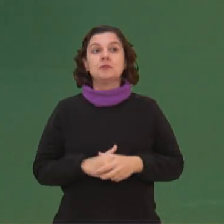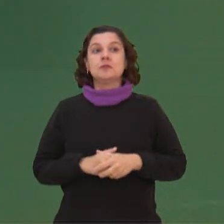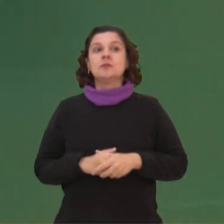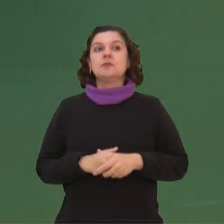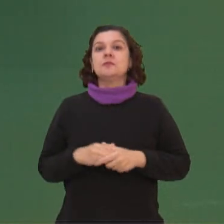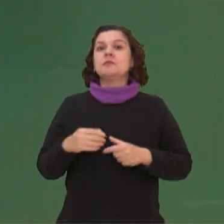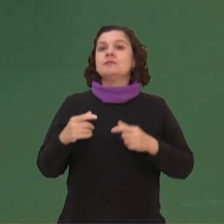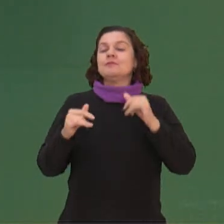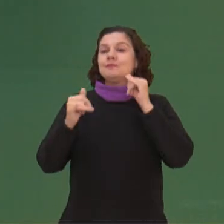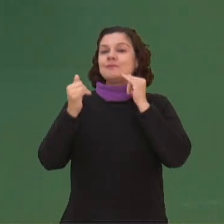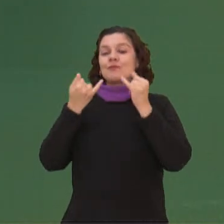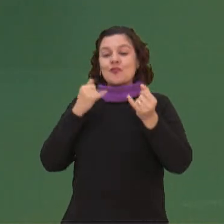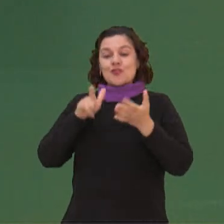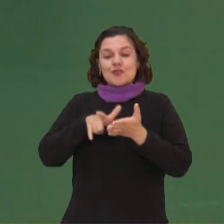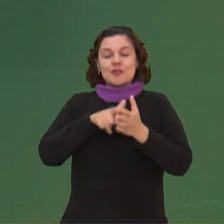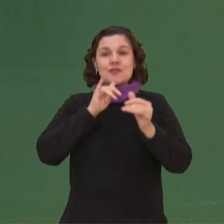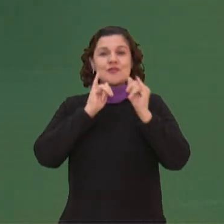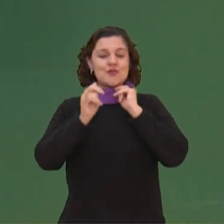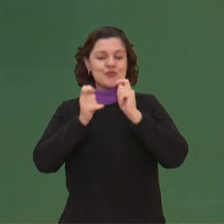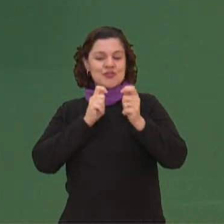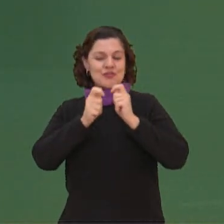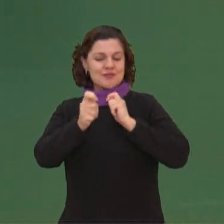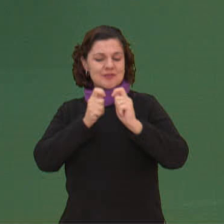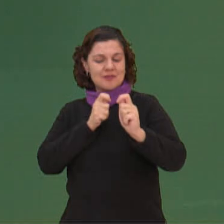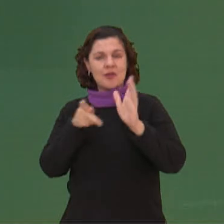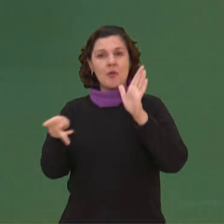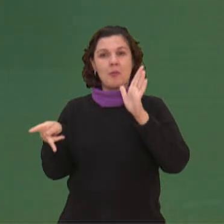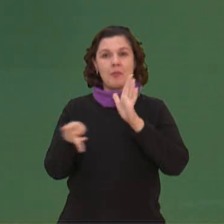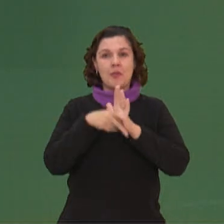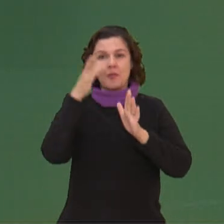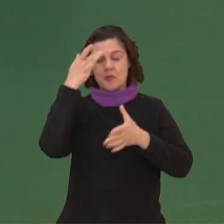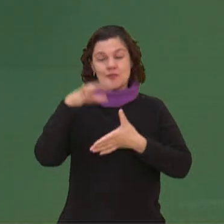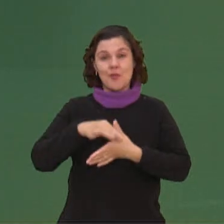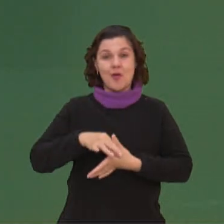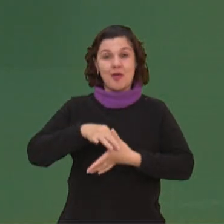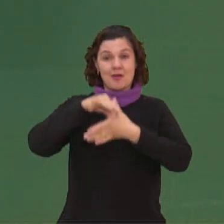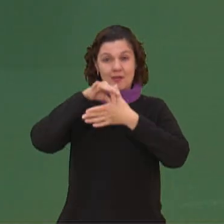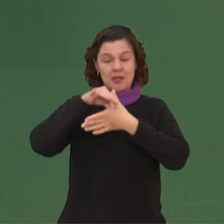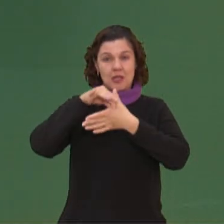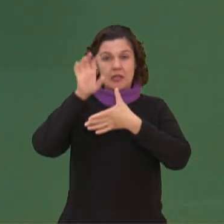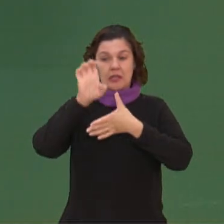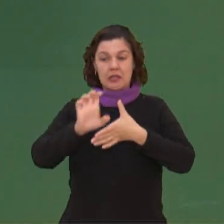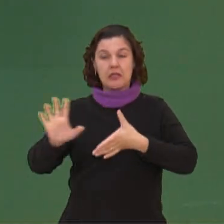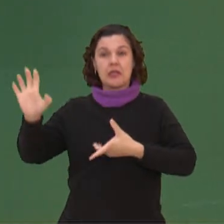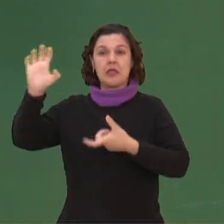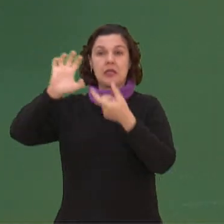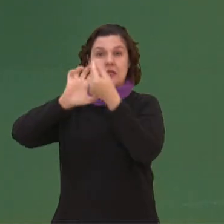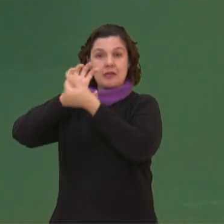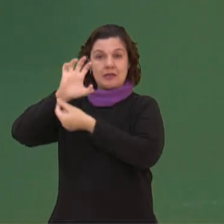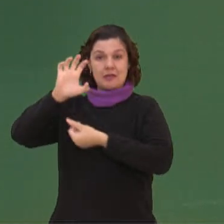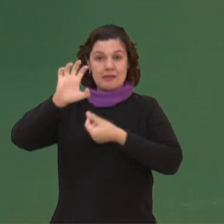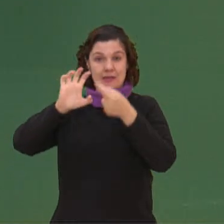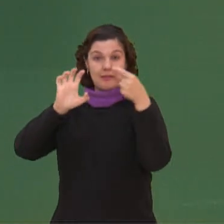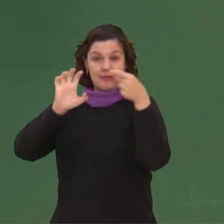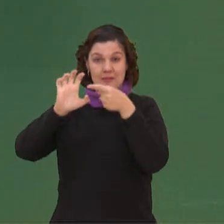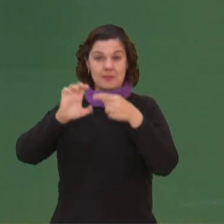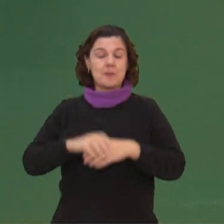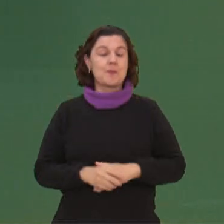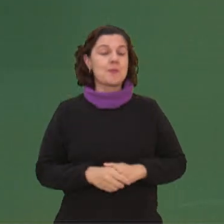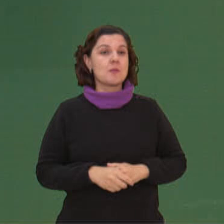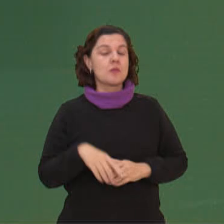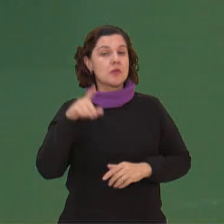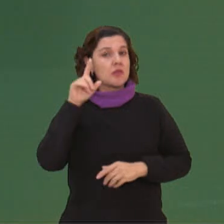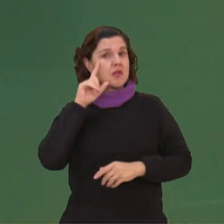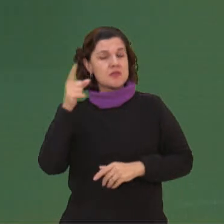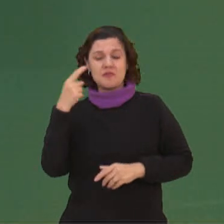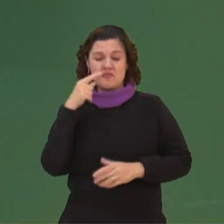nos noticiários, nos discursos dos líderes que fazem parte da União Europeia. Se você